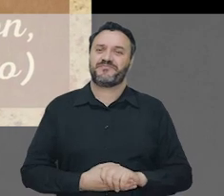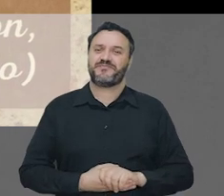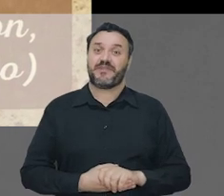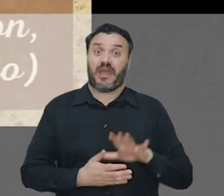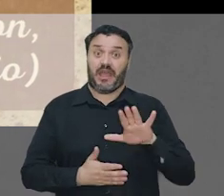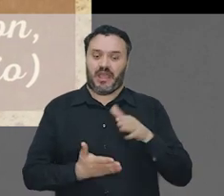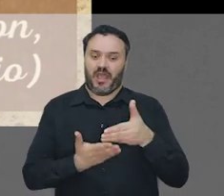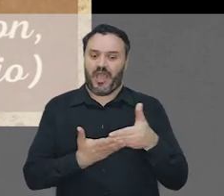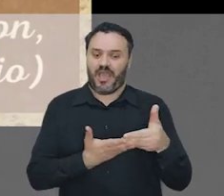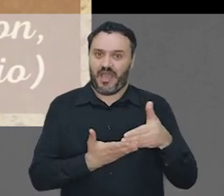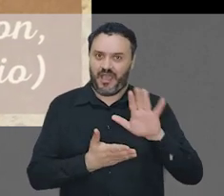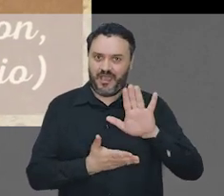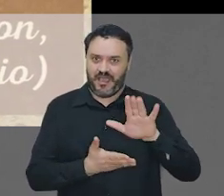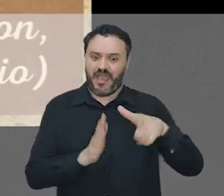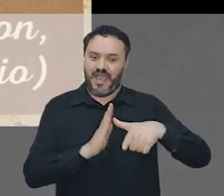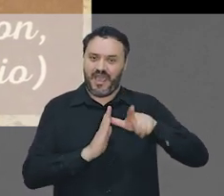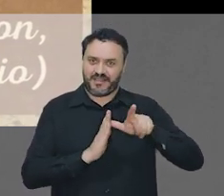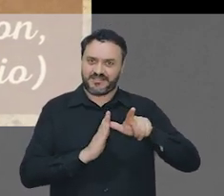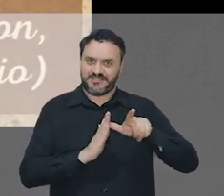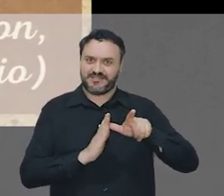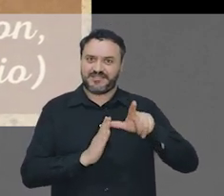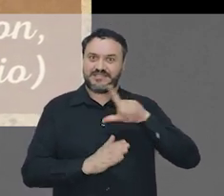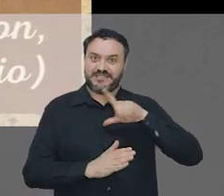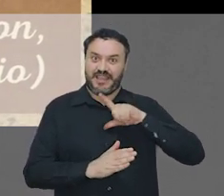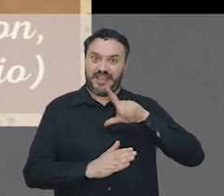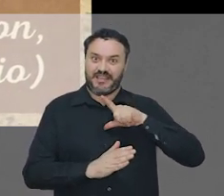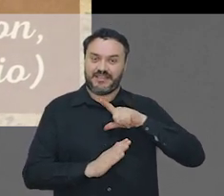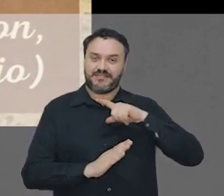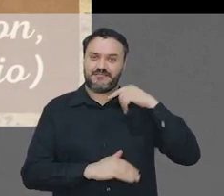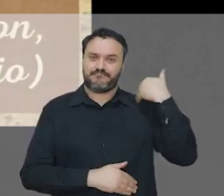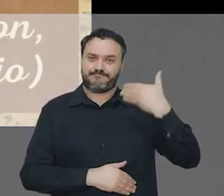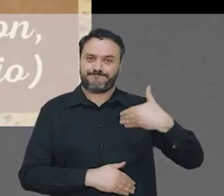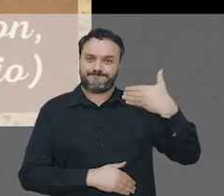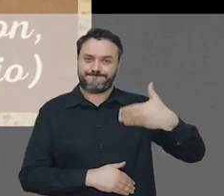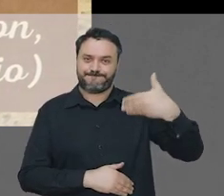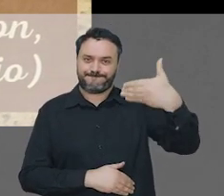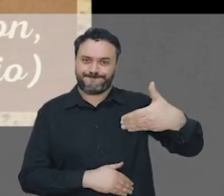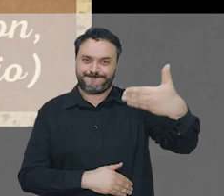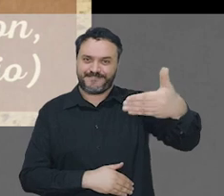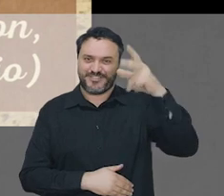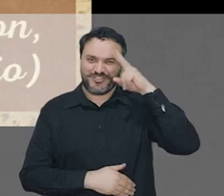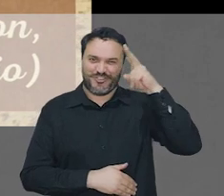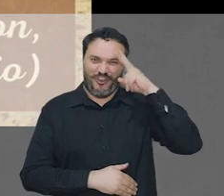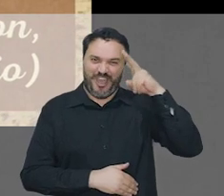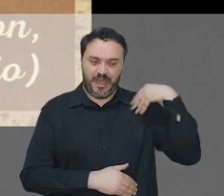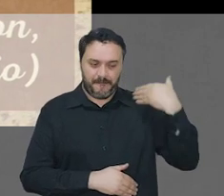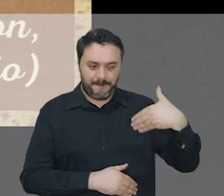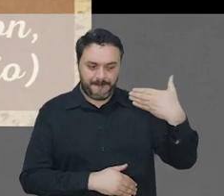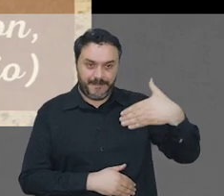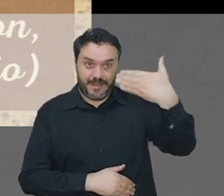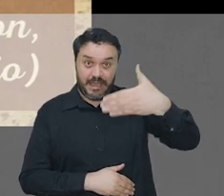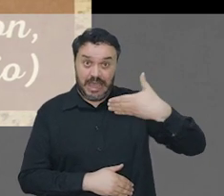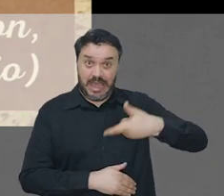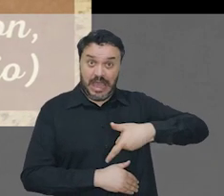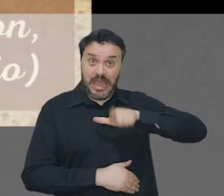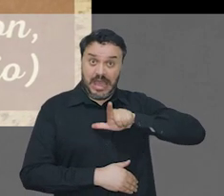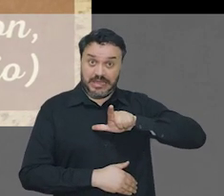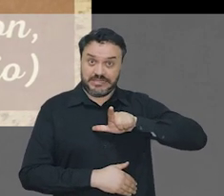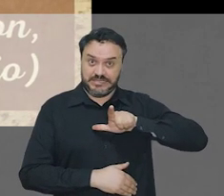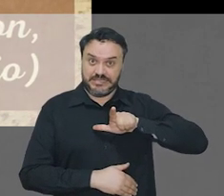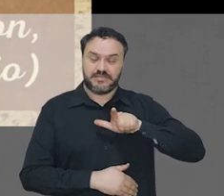Antes de começar a sucessão de histórias, o autor faz questão de comentar